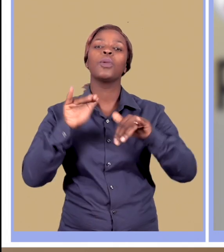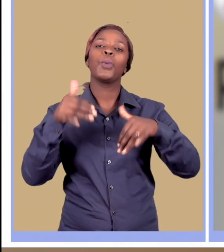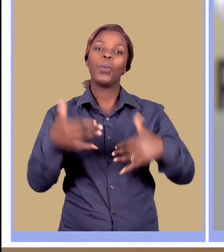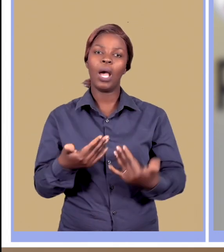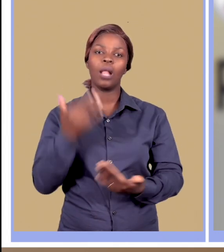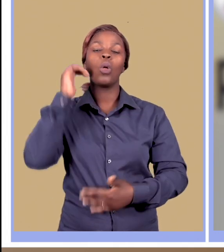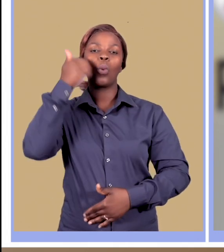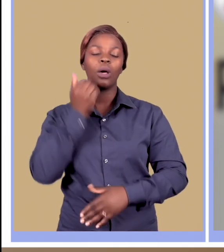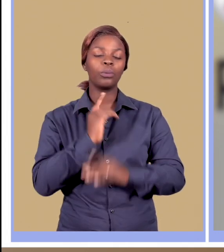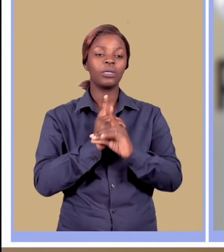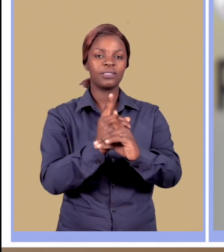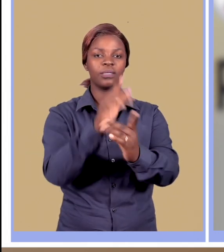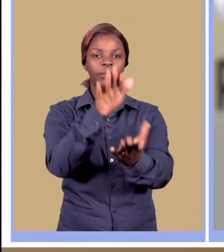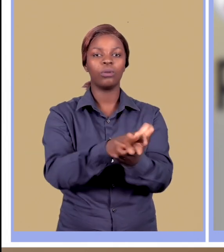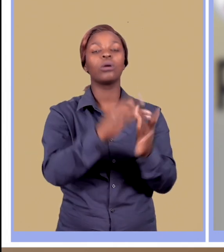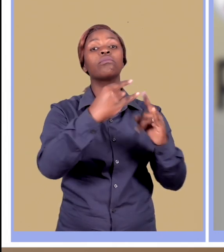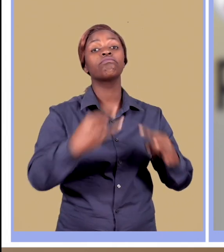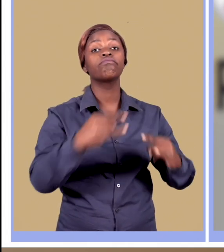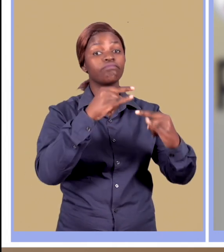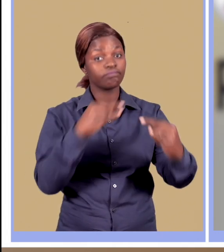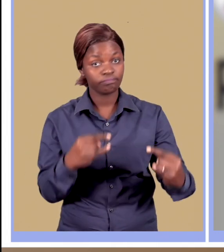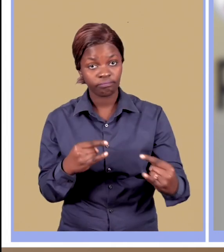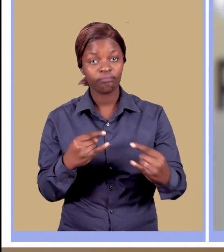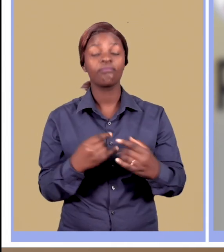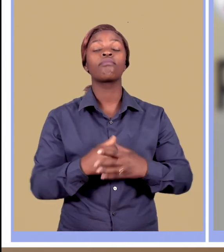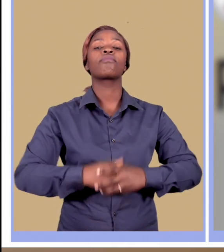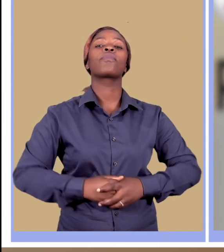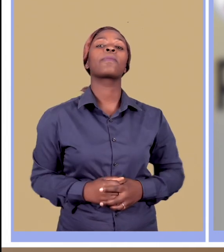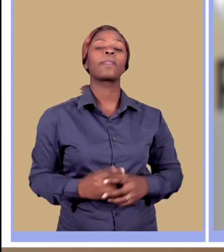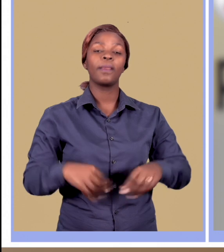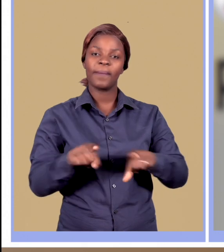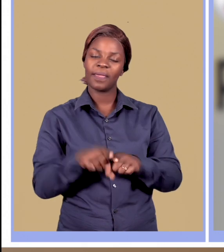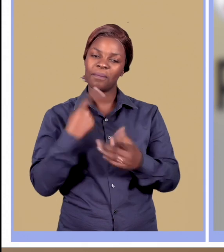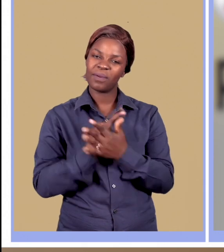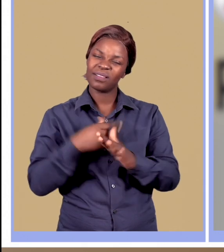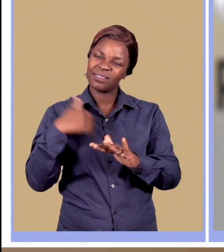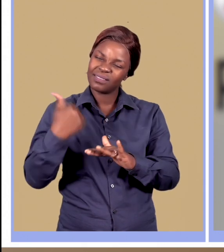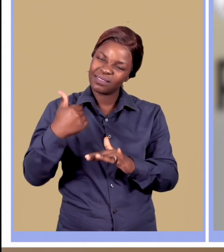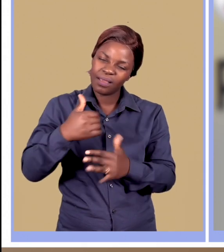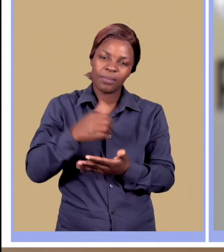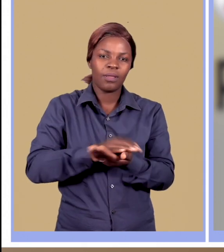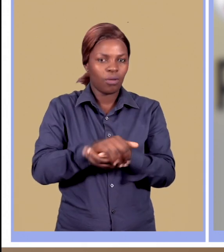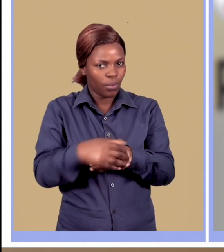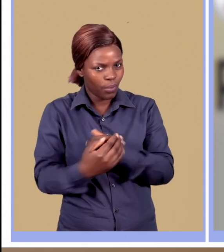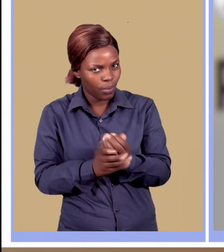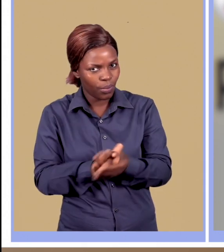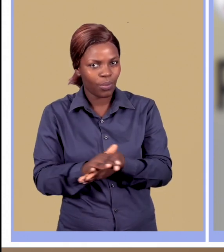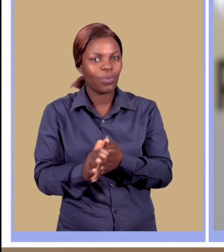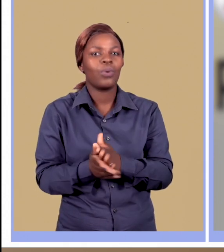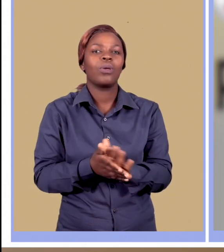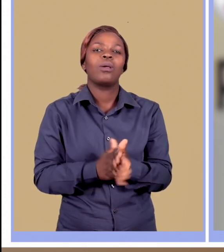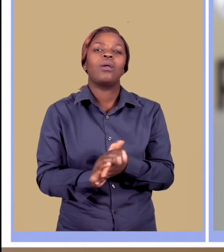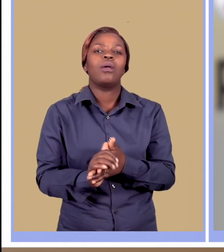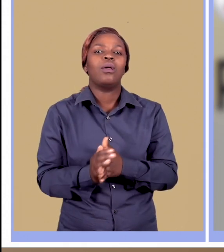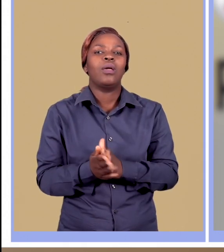também prevenir-se de algumas doenças como lavar as mãos e para o outro. Mas